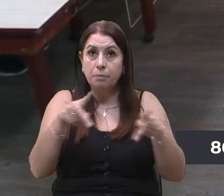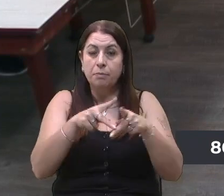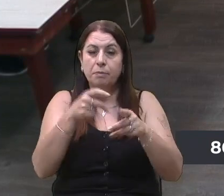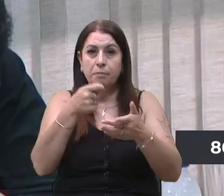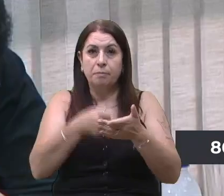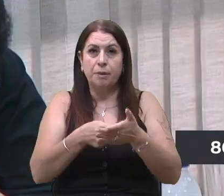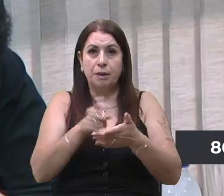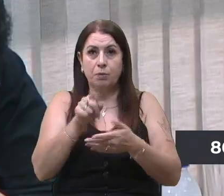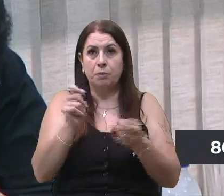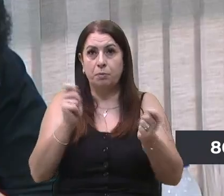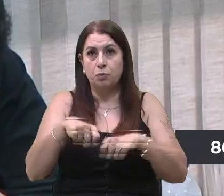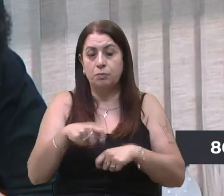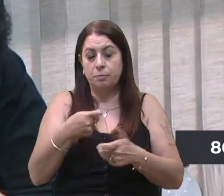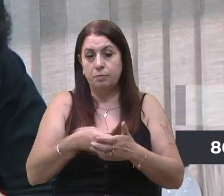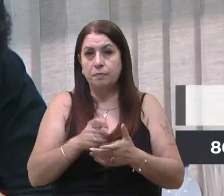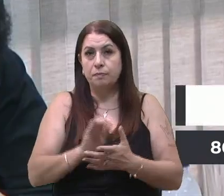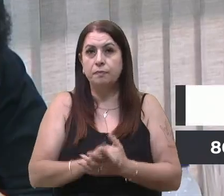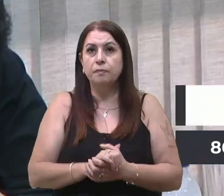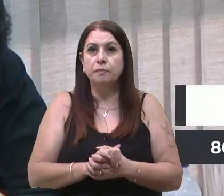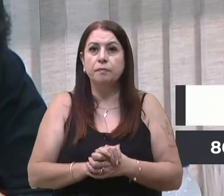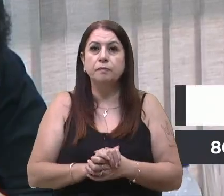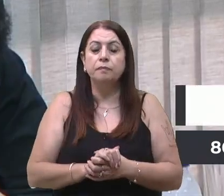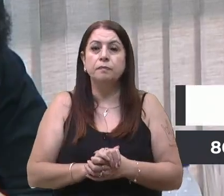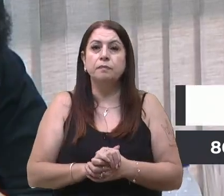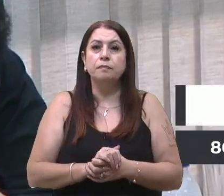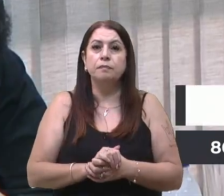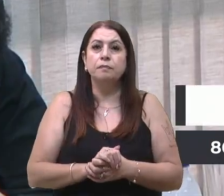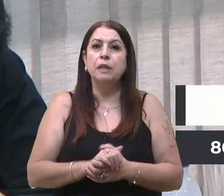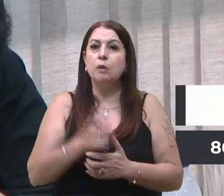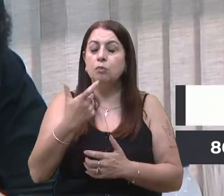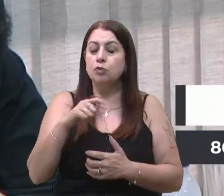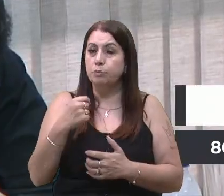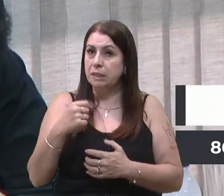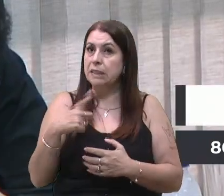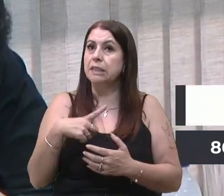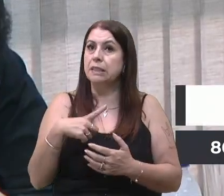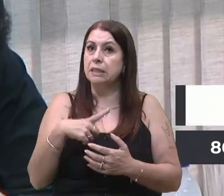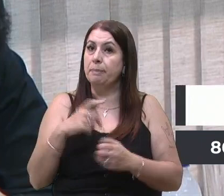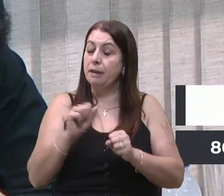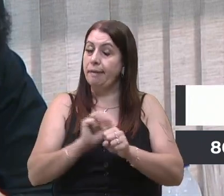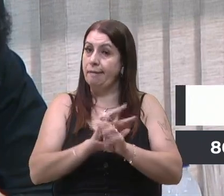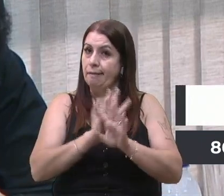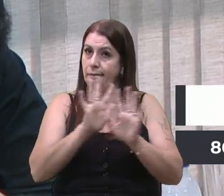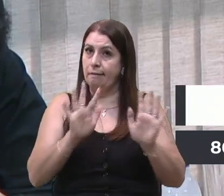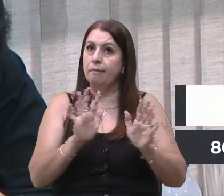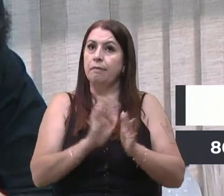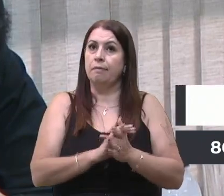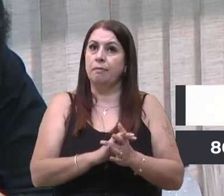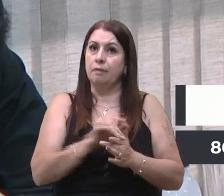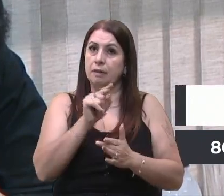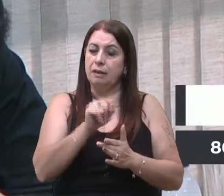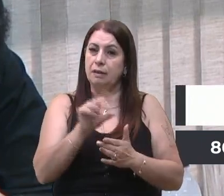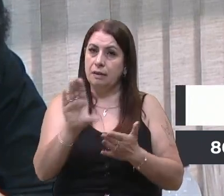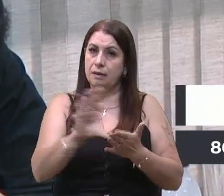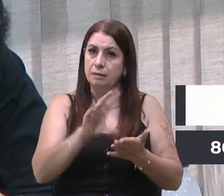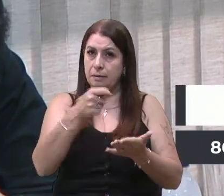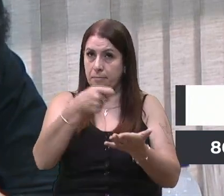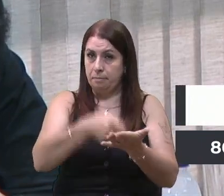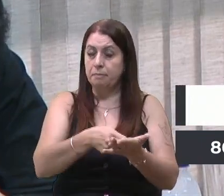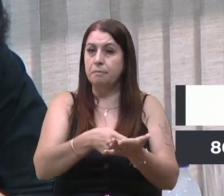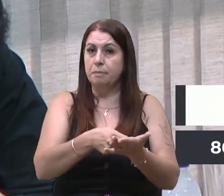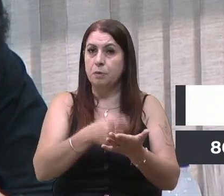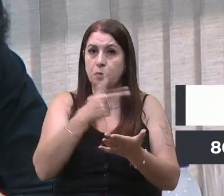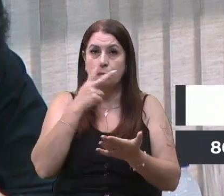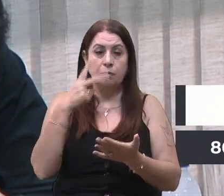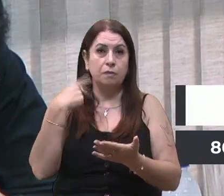que é possível pagar. Então, eu acho que isso precisa ficar bem claro, né? Que esse subsídio, por exemplo, quando a vereadora